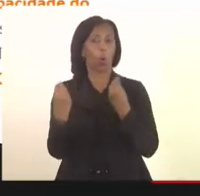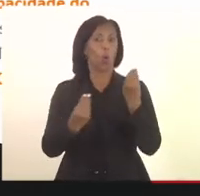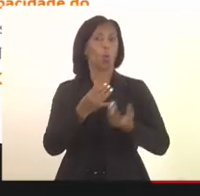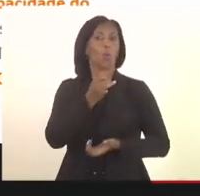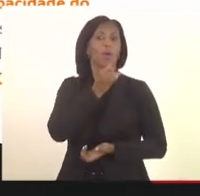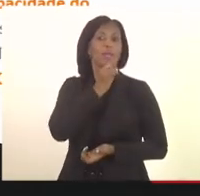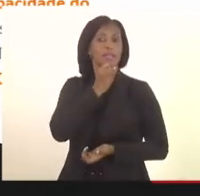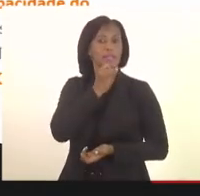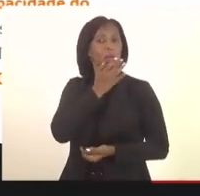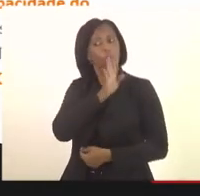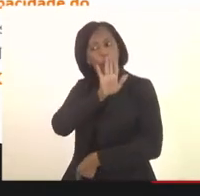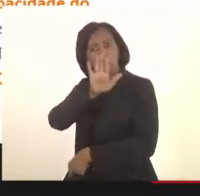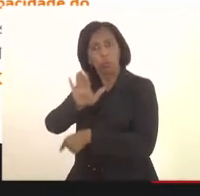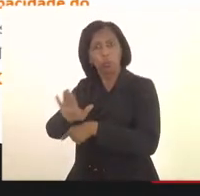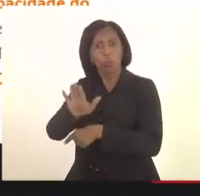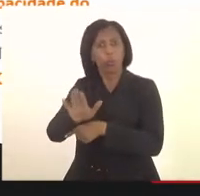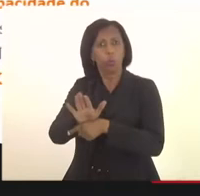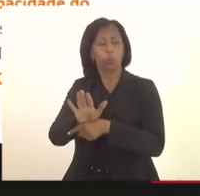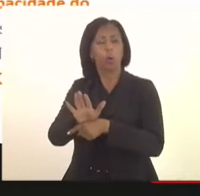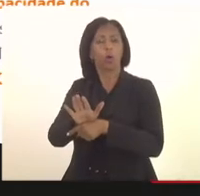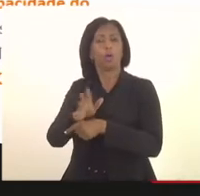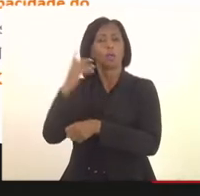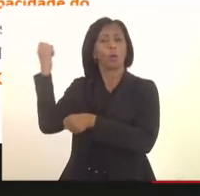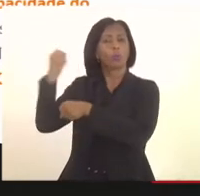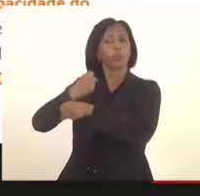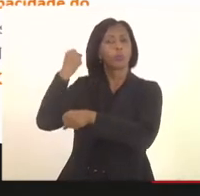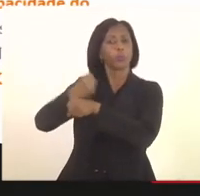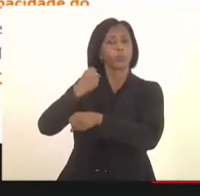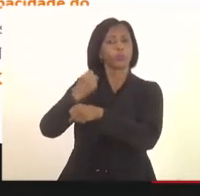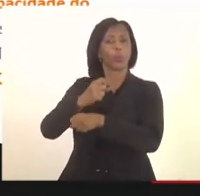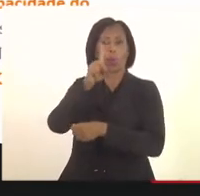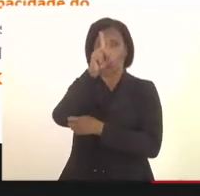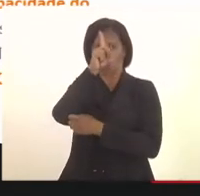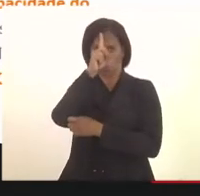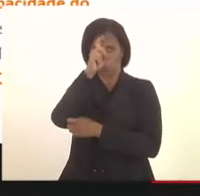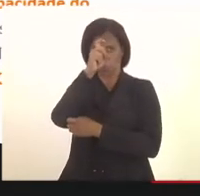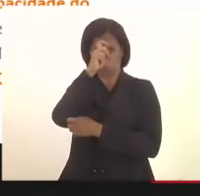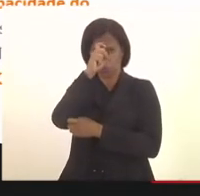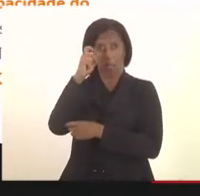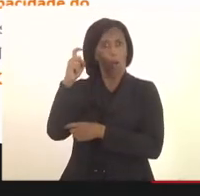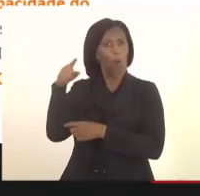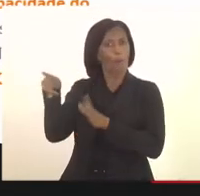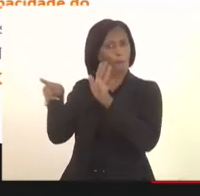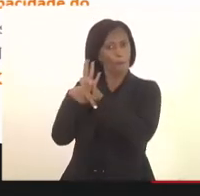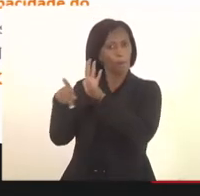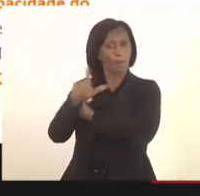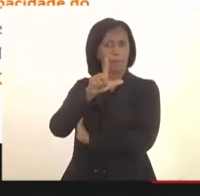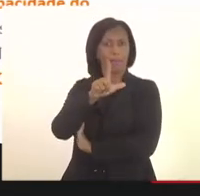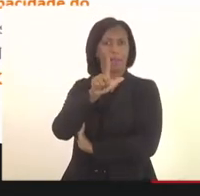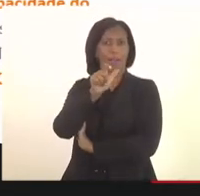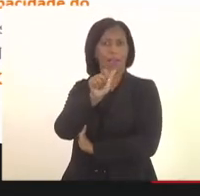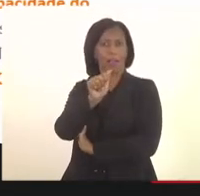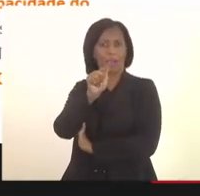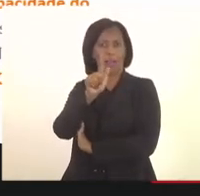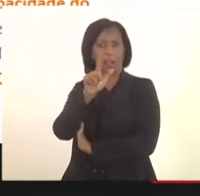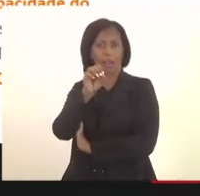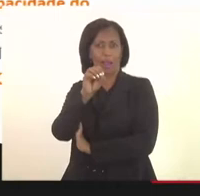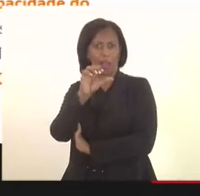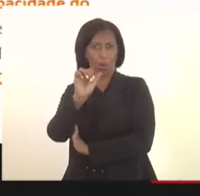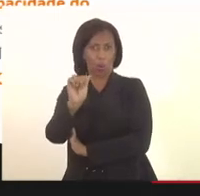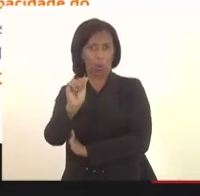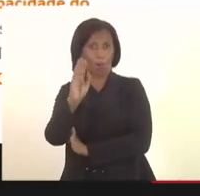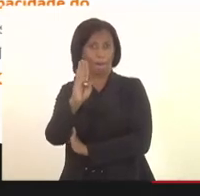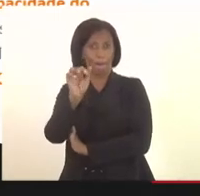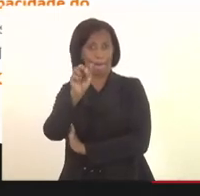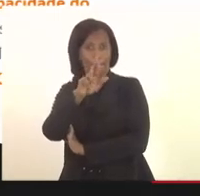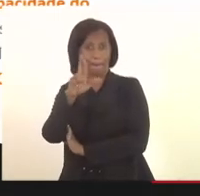exemplo, participamos da construção do Hospital de Campanha Lagoa Barra, localizado na cidade